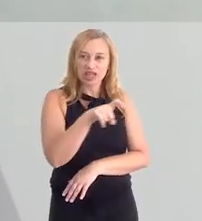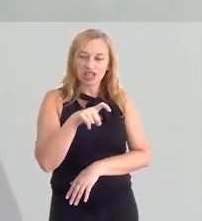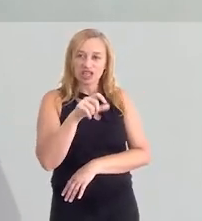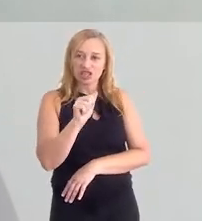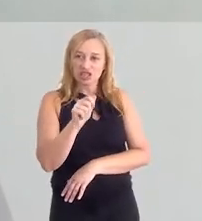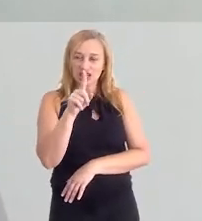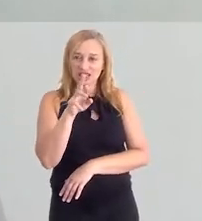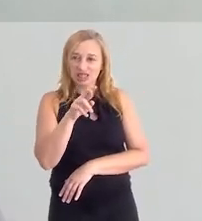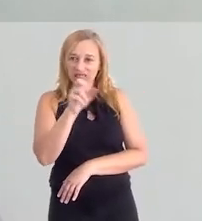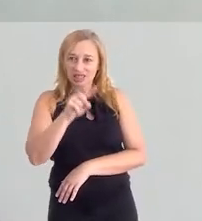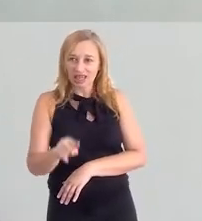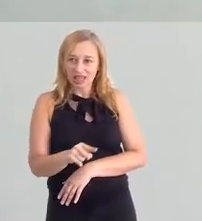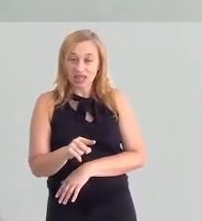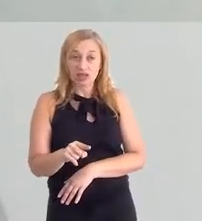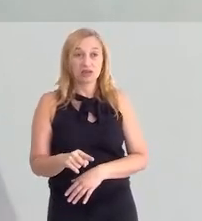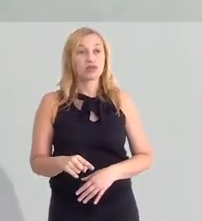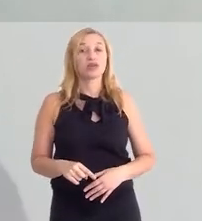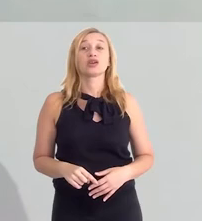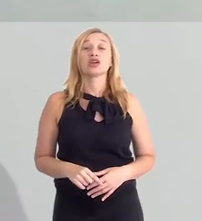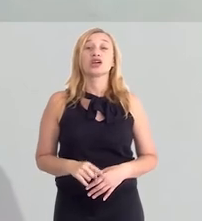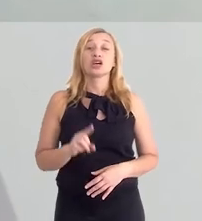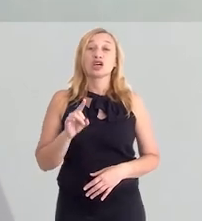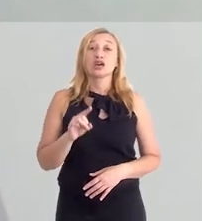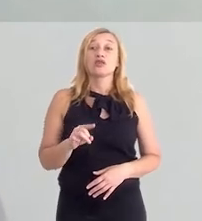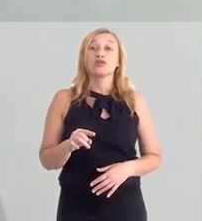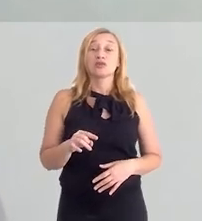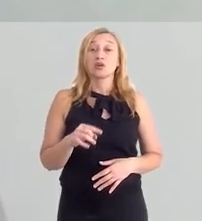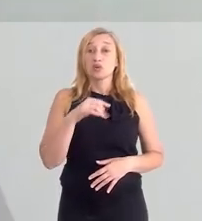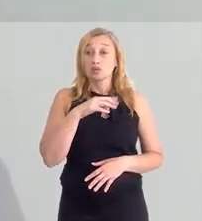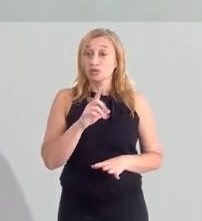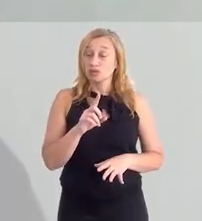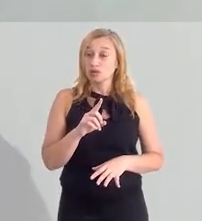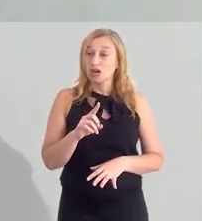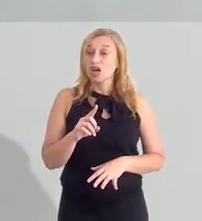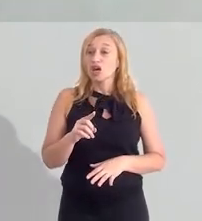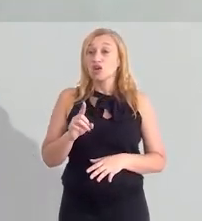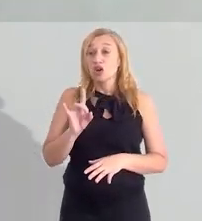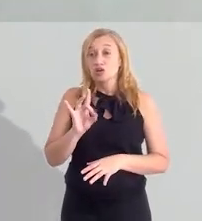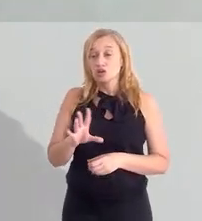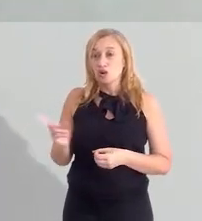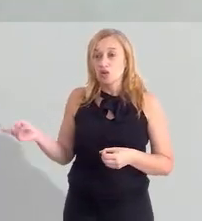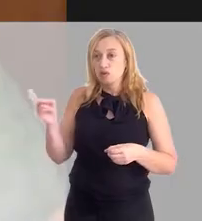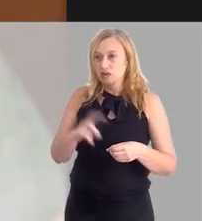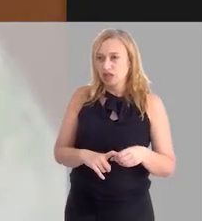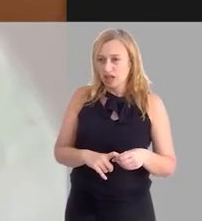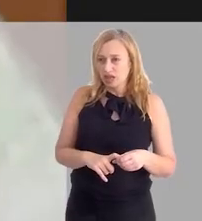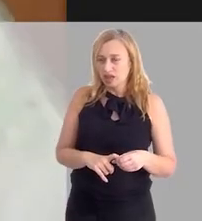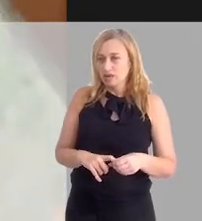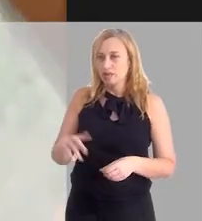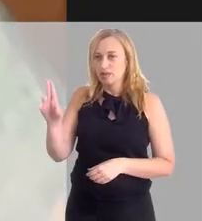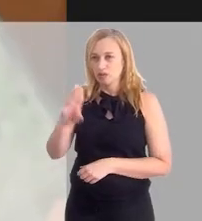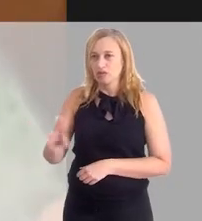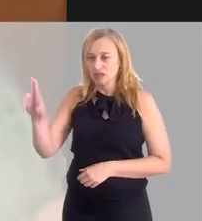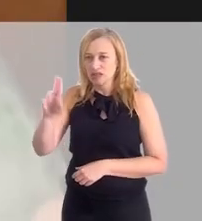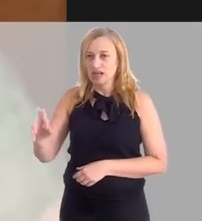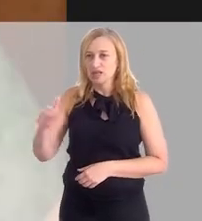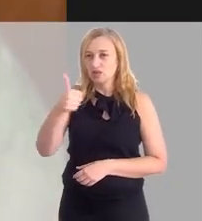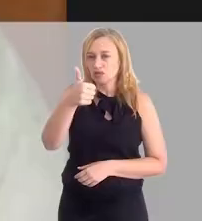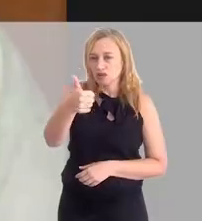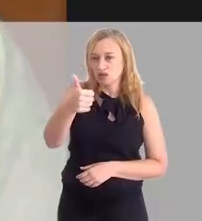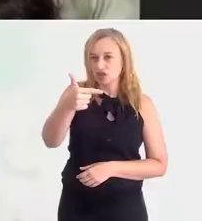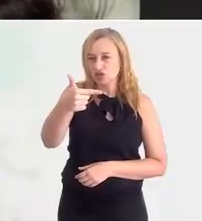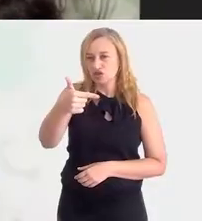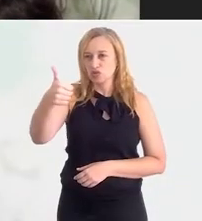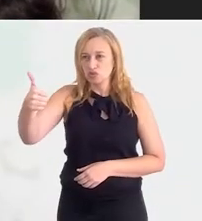escândalo. Eu só Nossa. voltei para a universidade aos 21 anos de idade. E aí eu acho que eu Foram quantos anos? só voltei